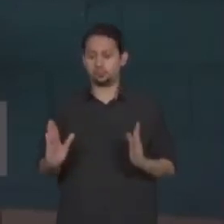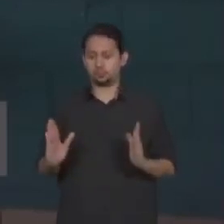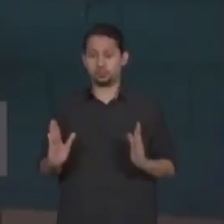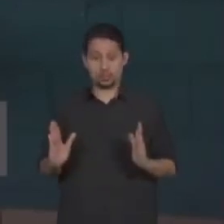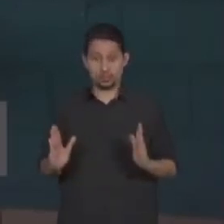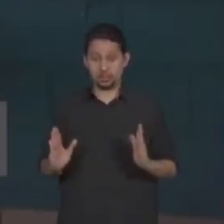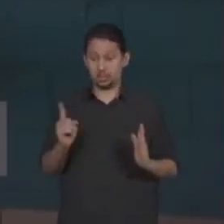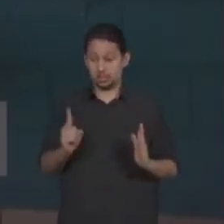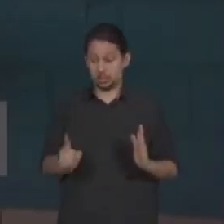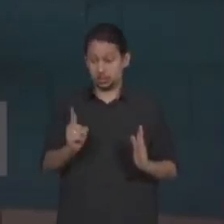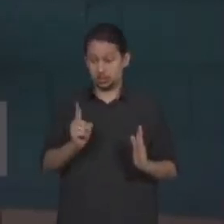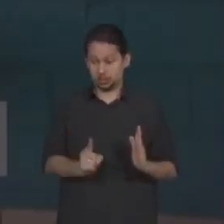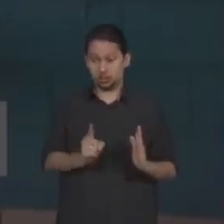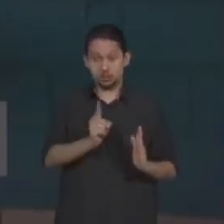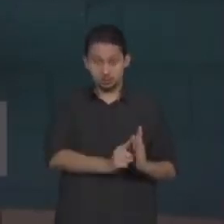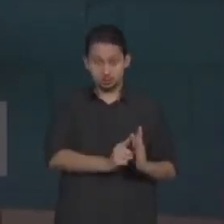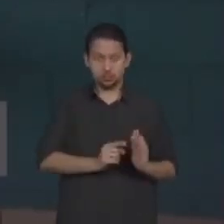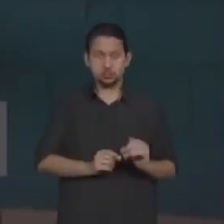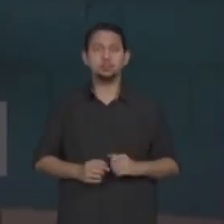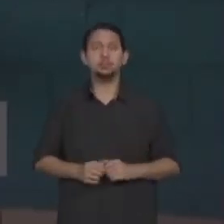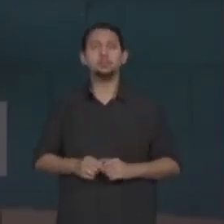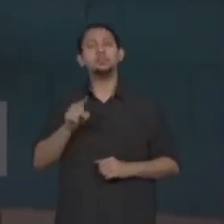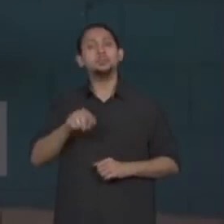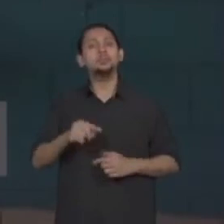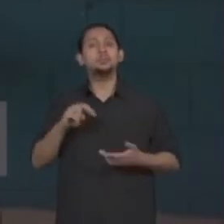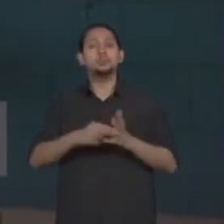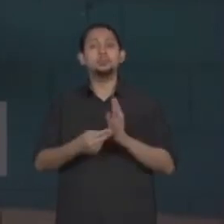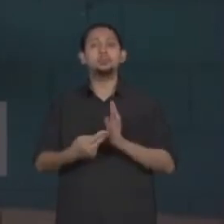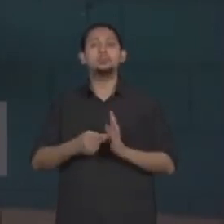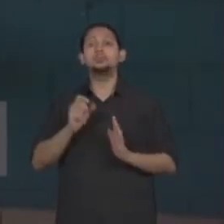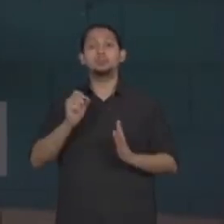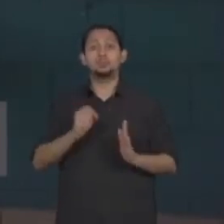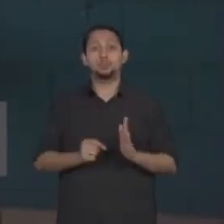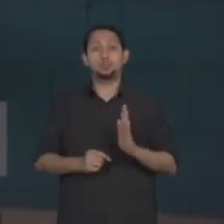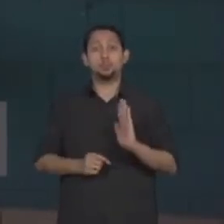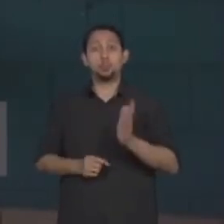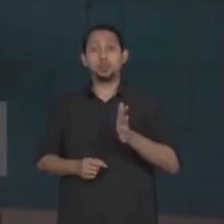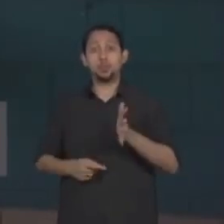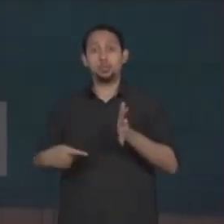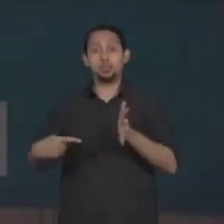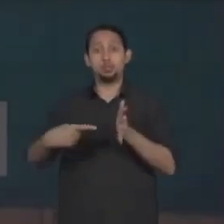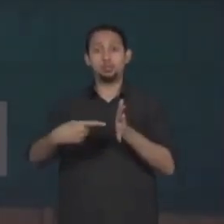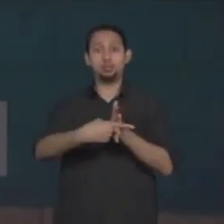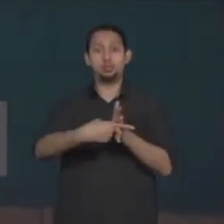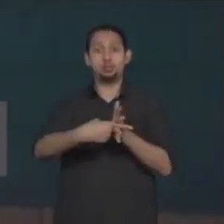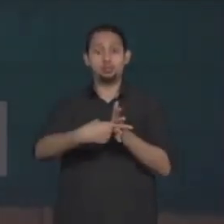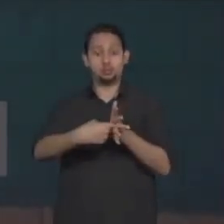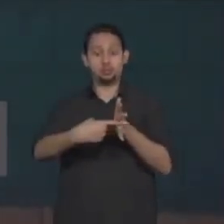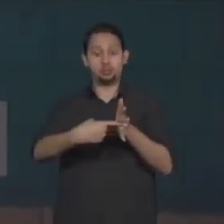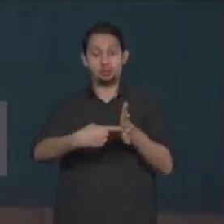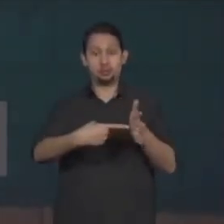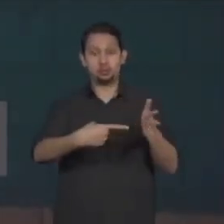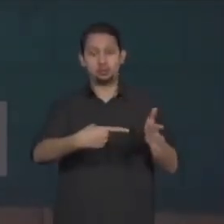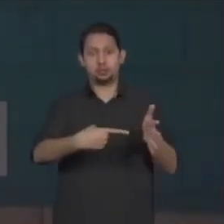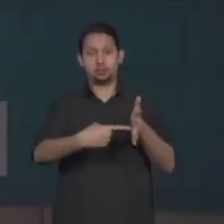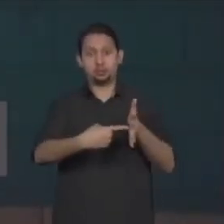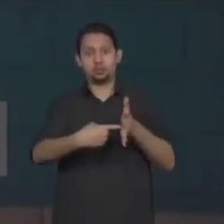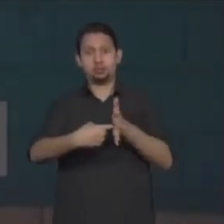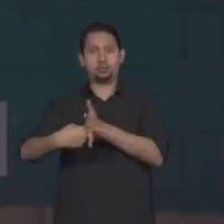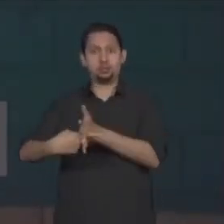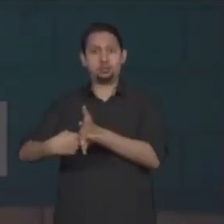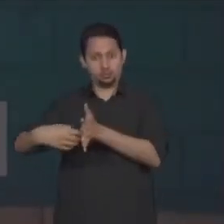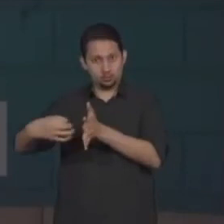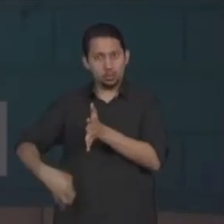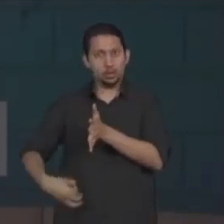Essas marcações são as posições que você vai colocar as polias. Agora a gente vai para a parte da montagem, tá?